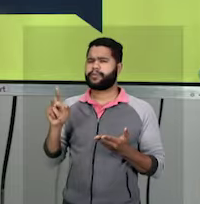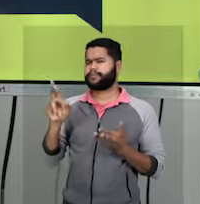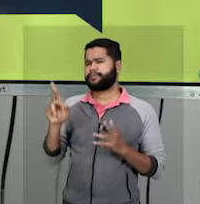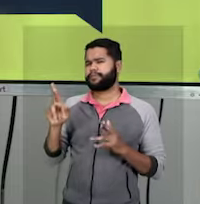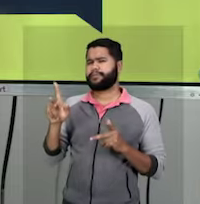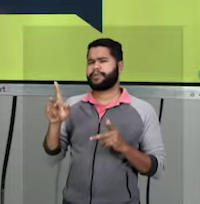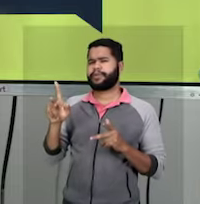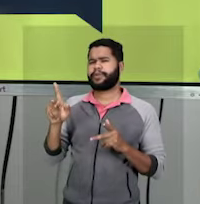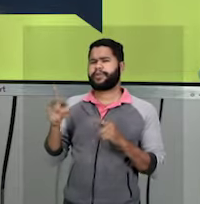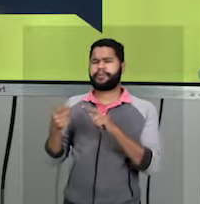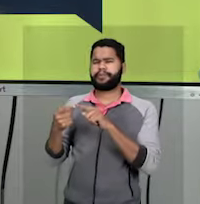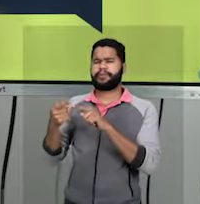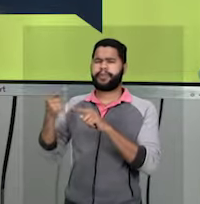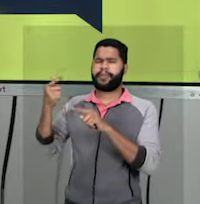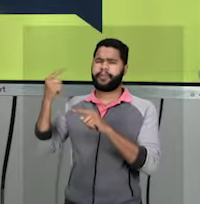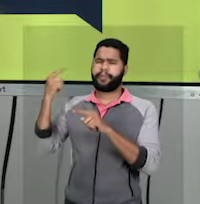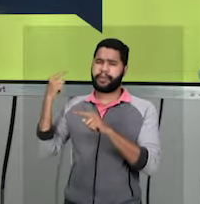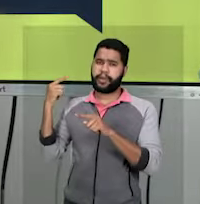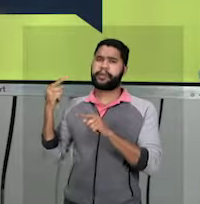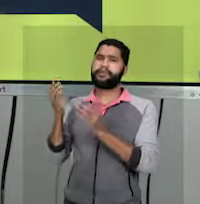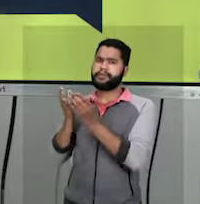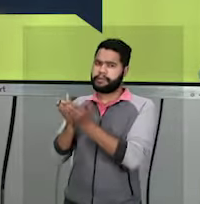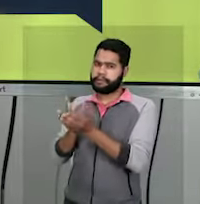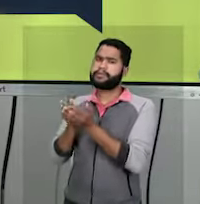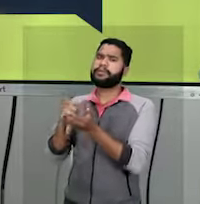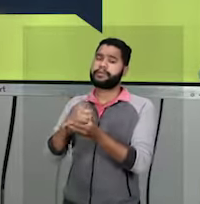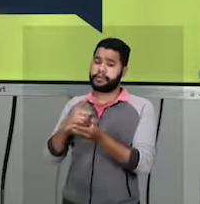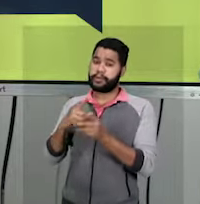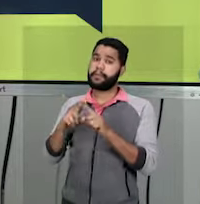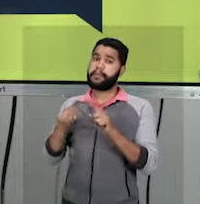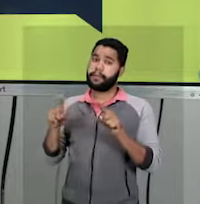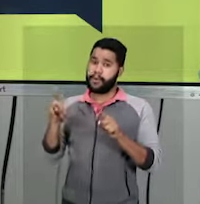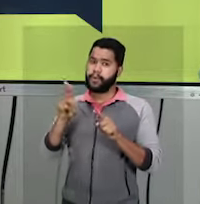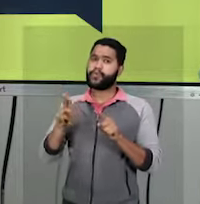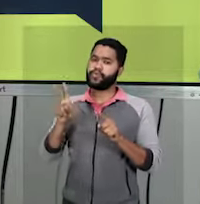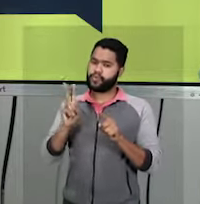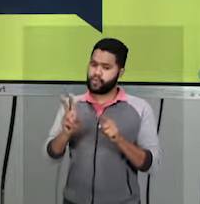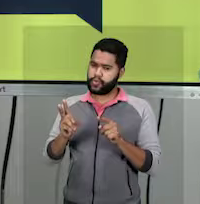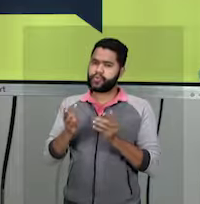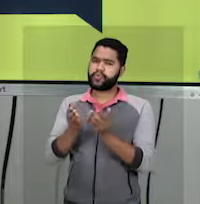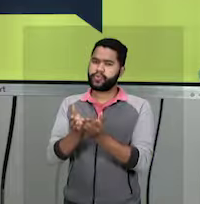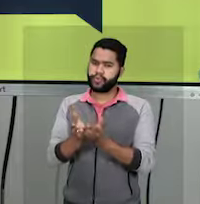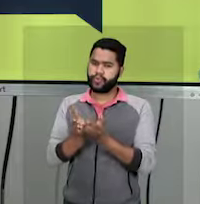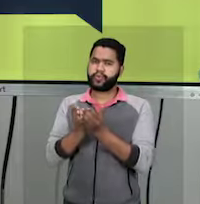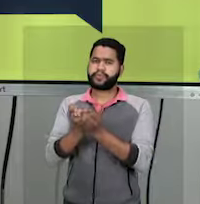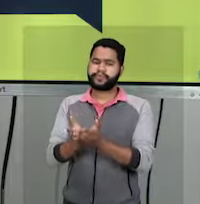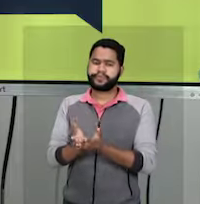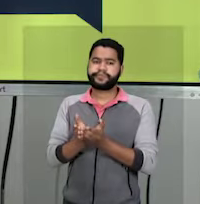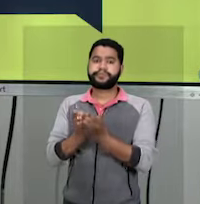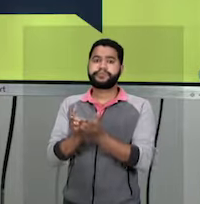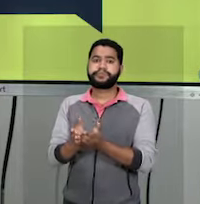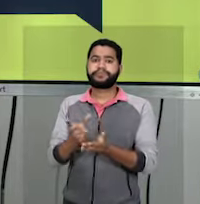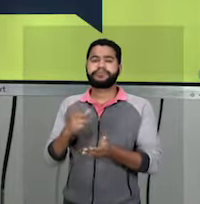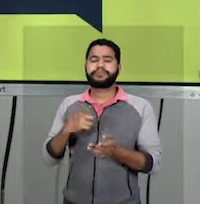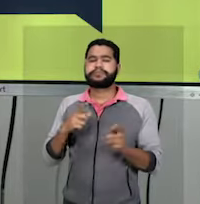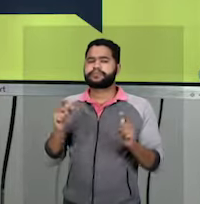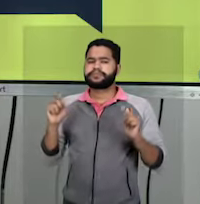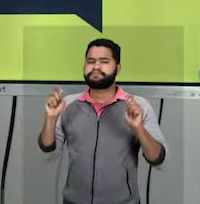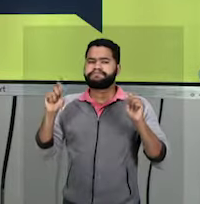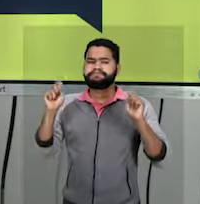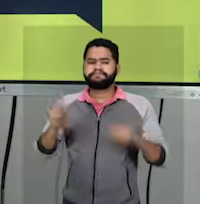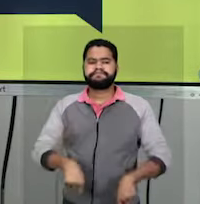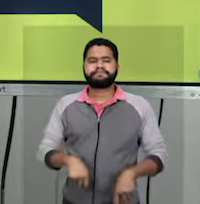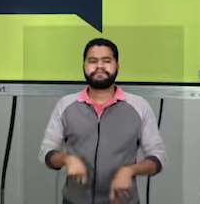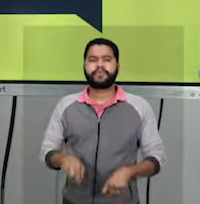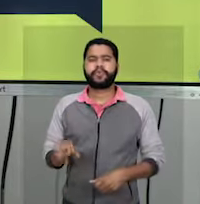diferente mas nós ainda usamos os navios né os navios têm a capacidade